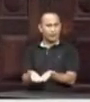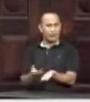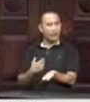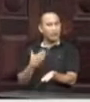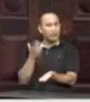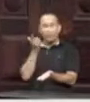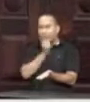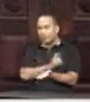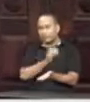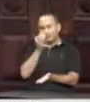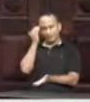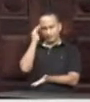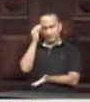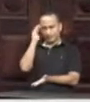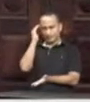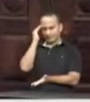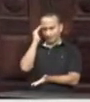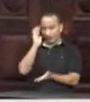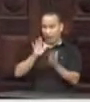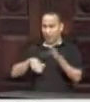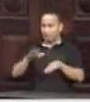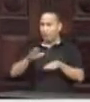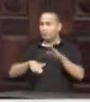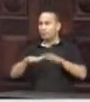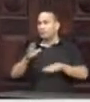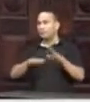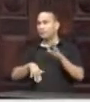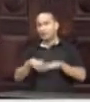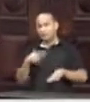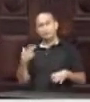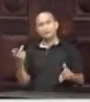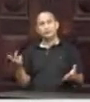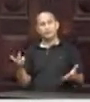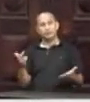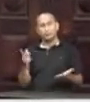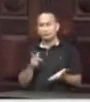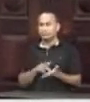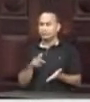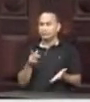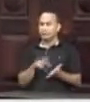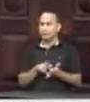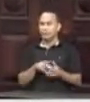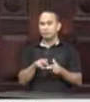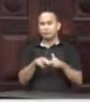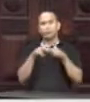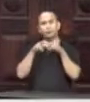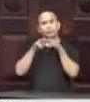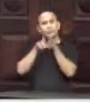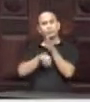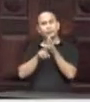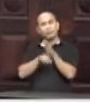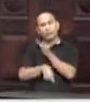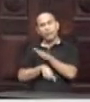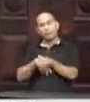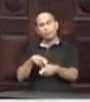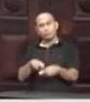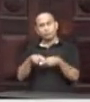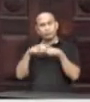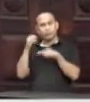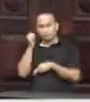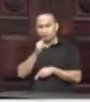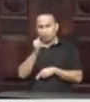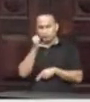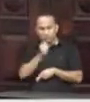consigo entender, né? Talvez, realmente, por ser uma minoria, por ser mulher,